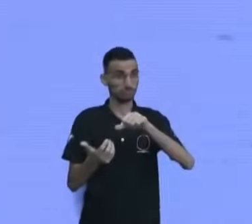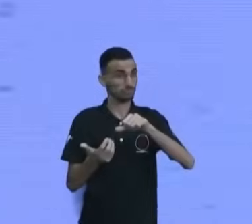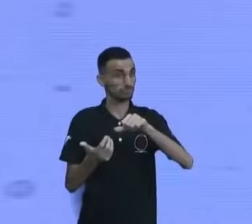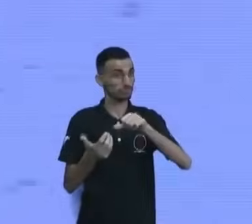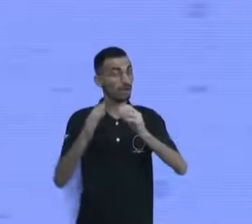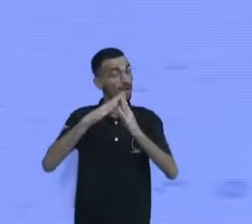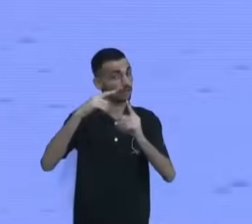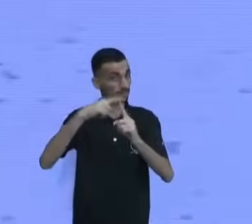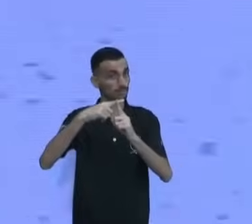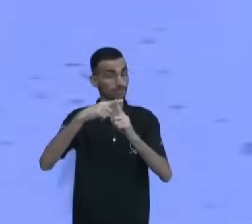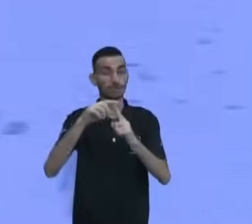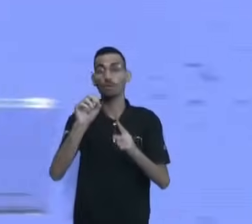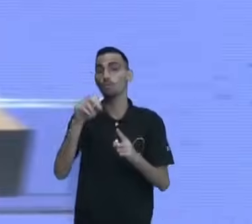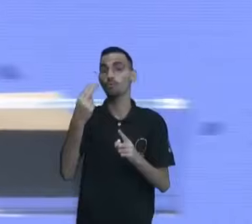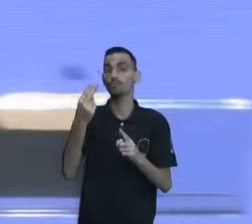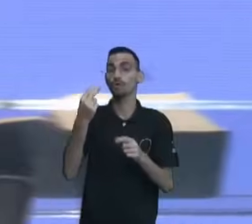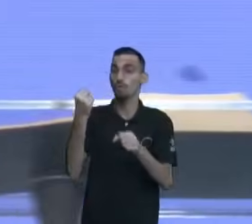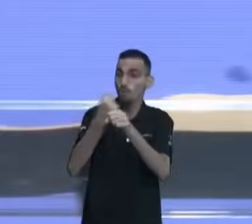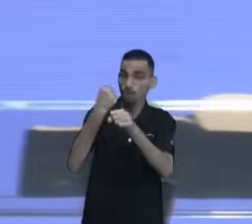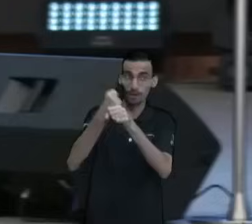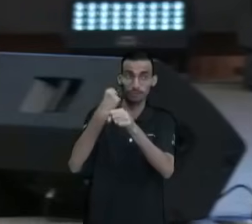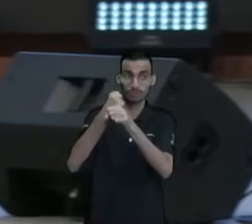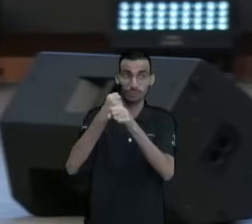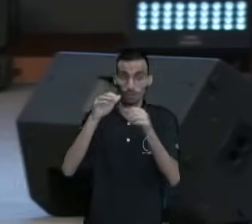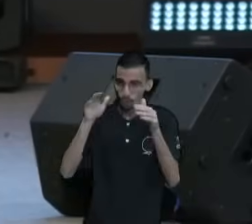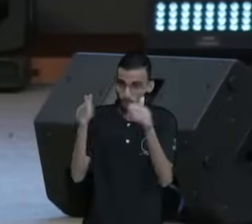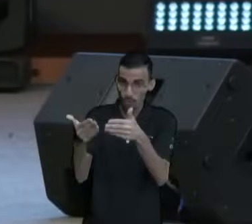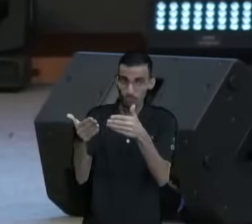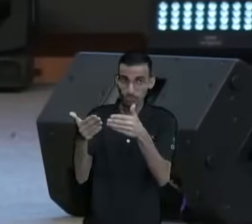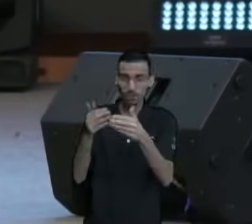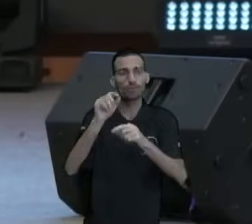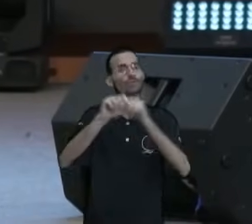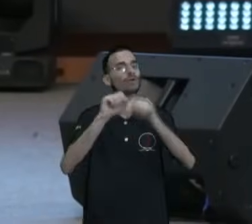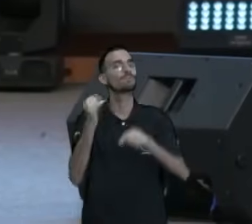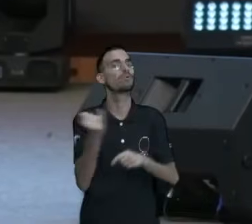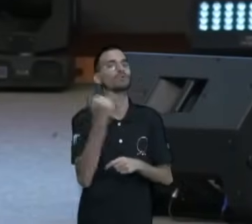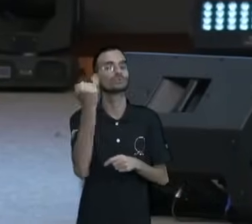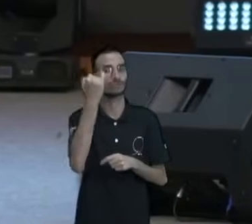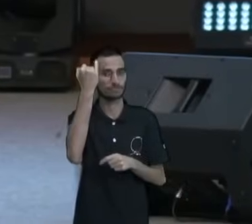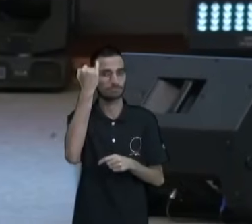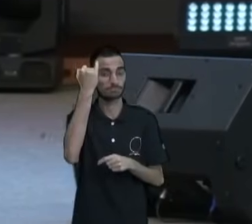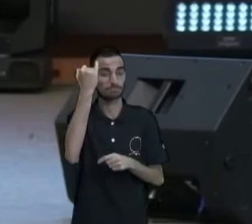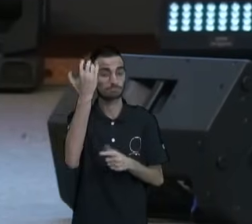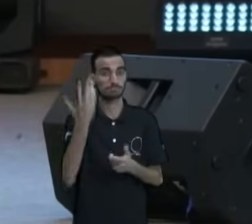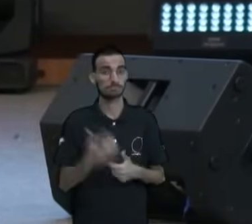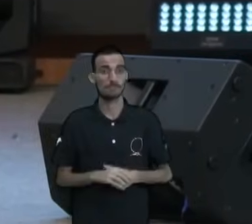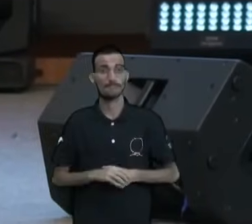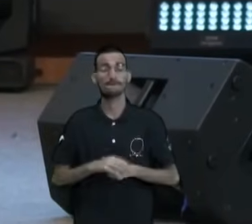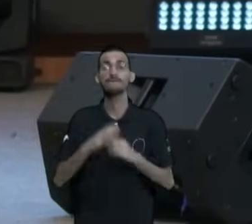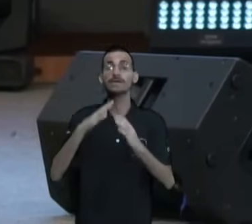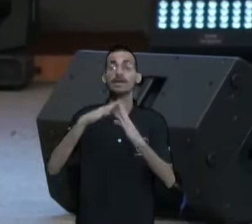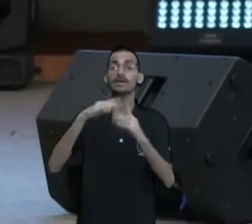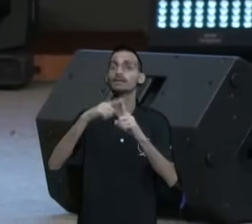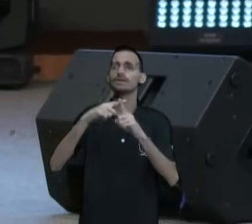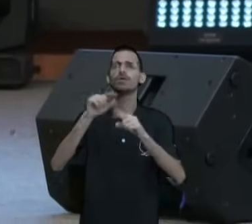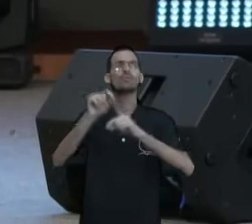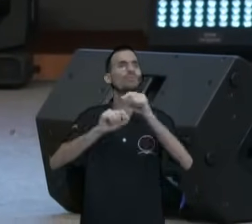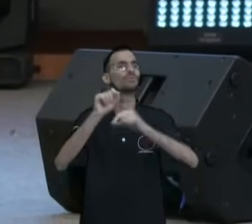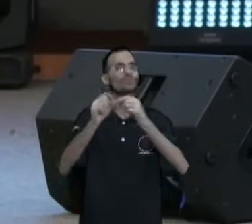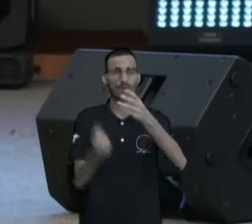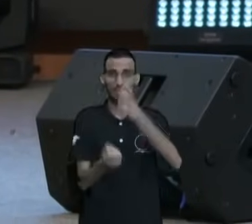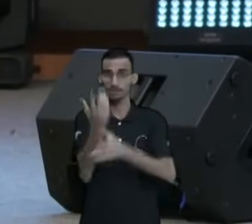dedicados Por que eles são importantes Primeiro as casas foram estabelecidas porque não se podia